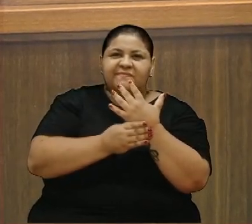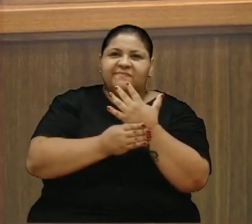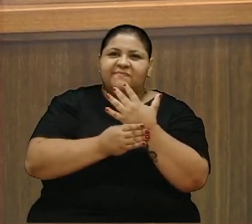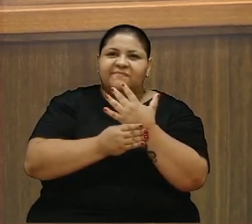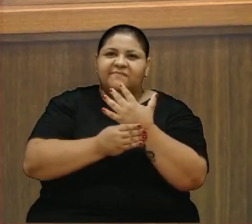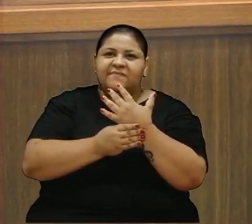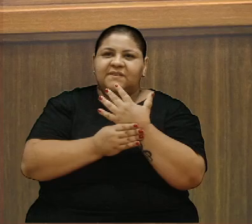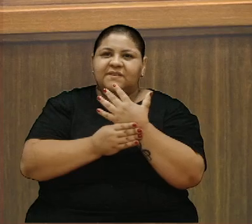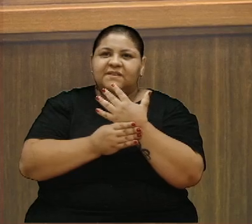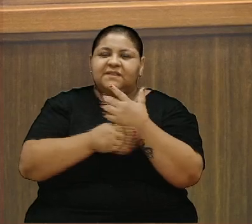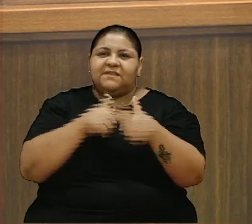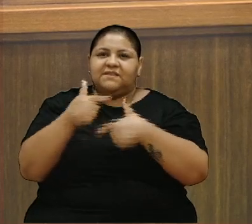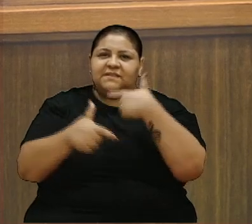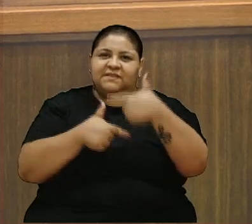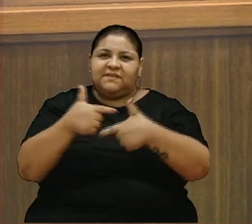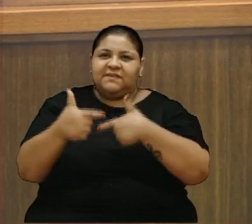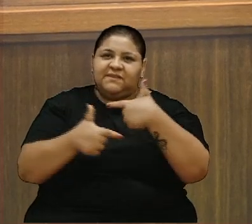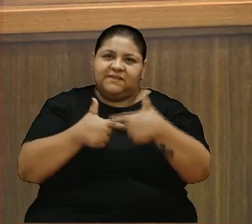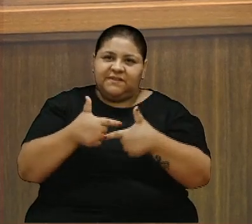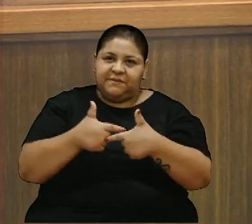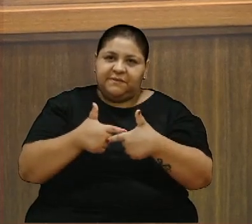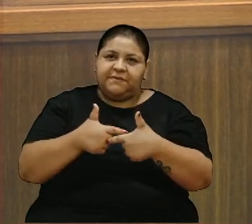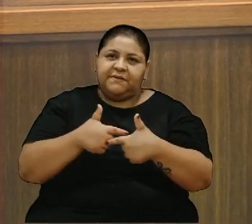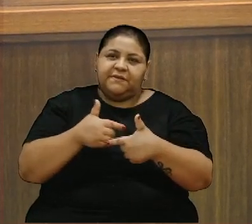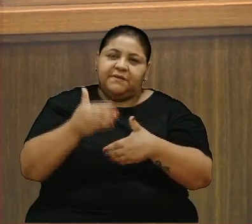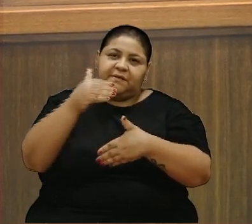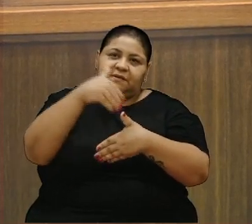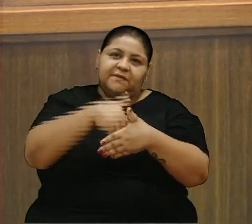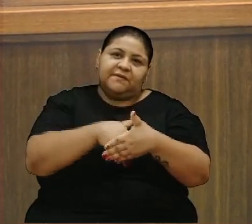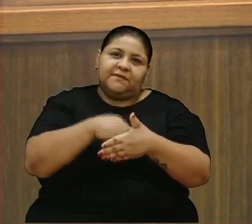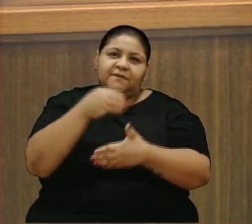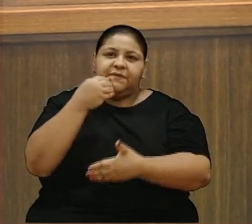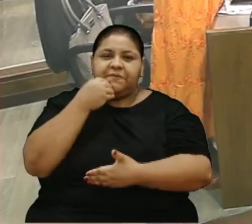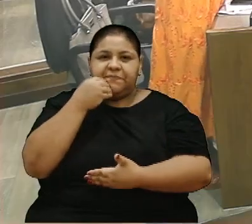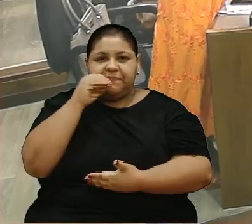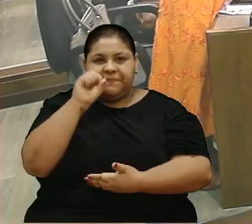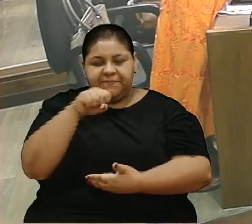empreitada que teremos daqui para frente. Votarei, por óbvio, favorável. Obrigado.